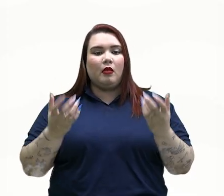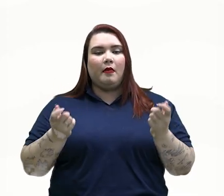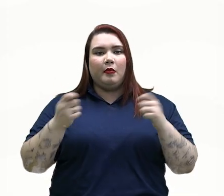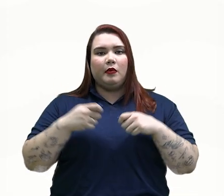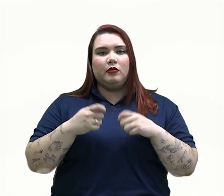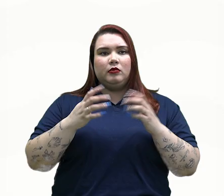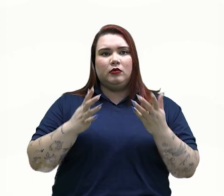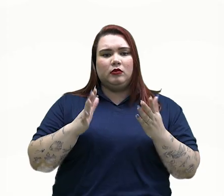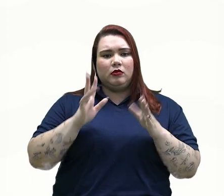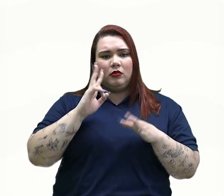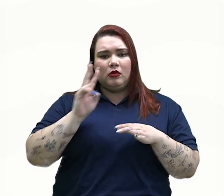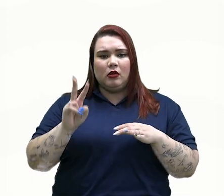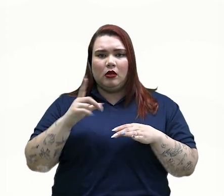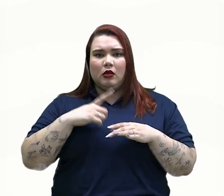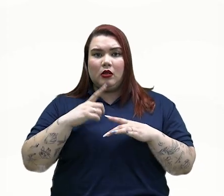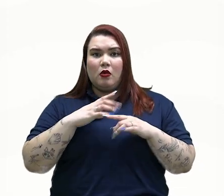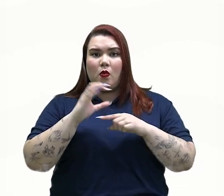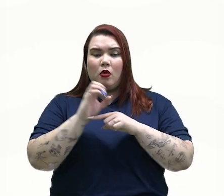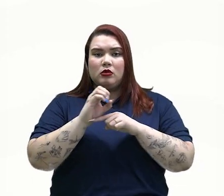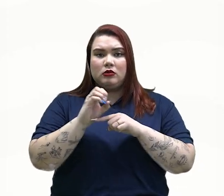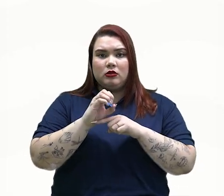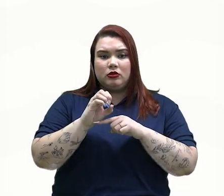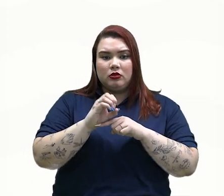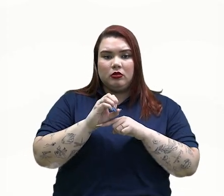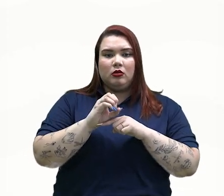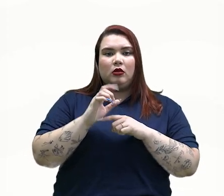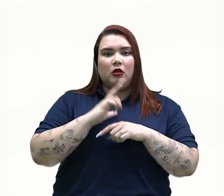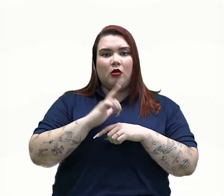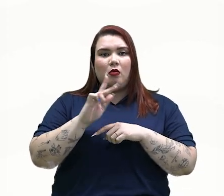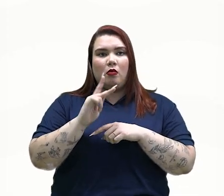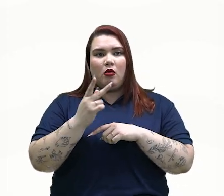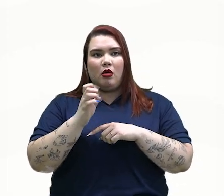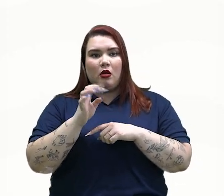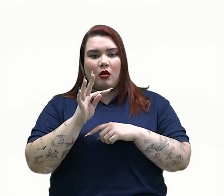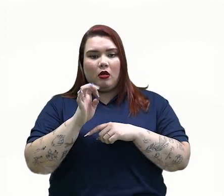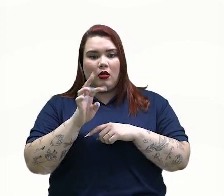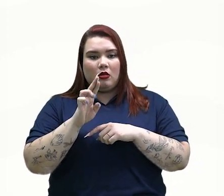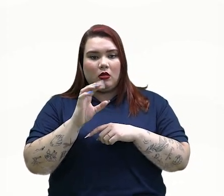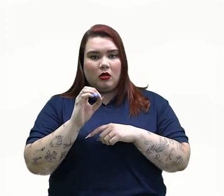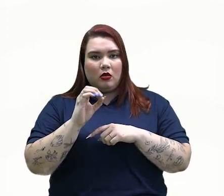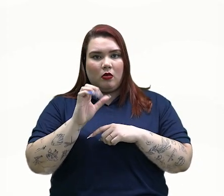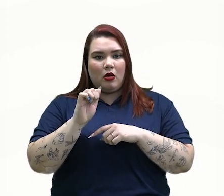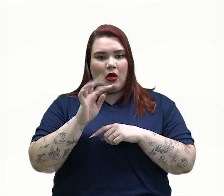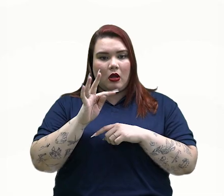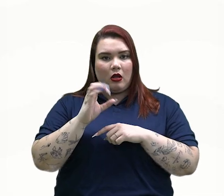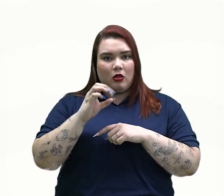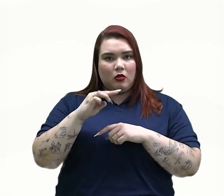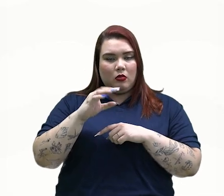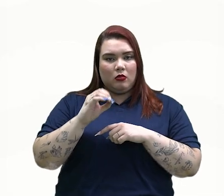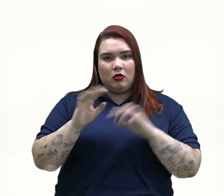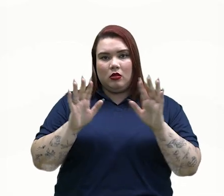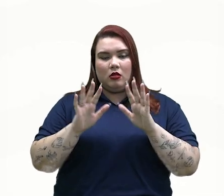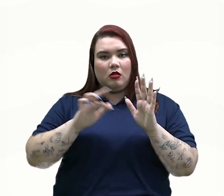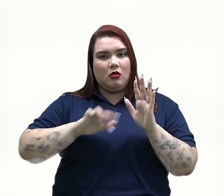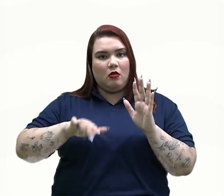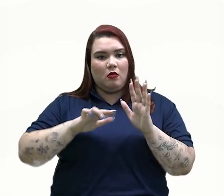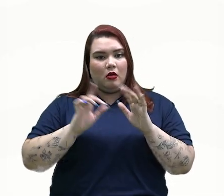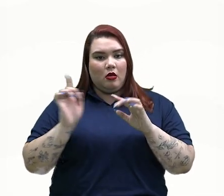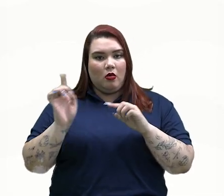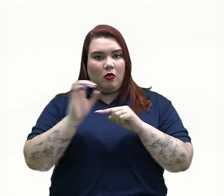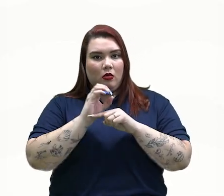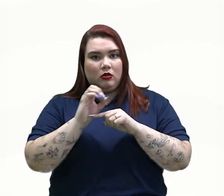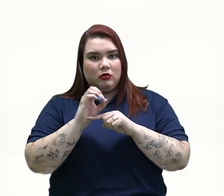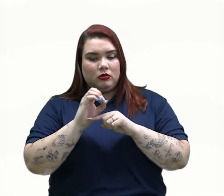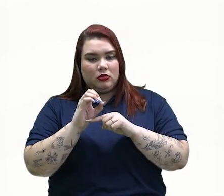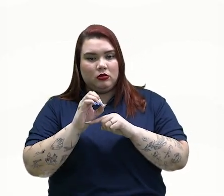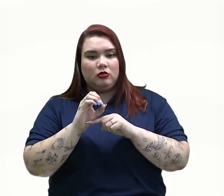se perguntando, opa, tem um oxigênio aqui, né, tem um heteroátomo. Não, tá, gente? Esse oxigênio que aparece aqui nessa